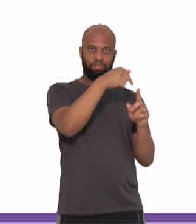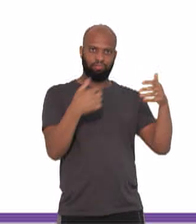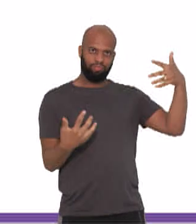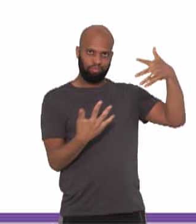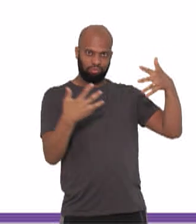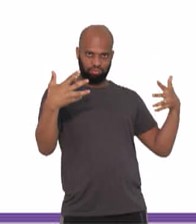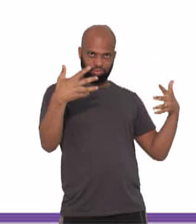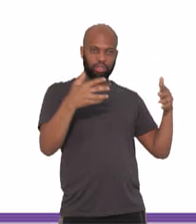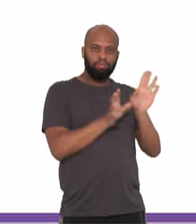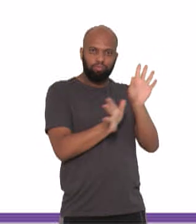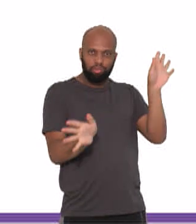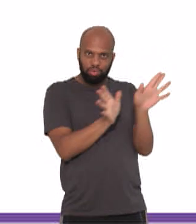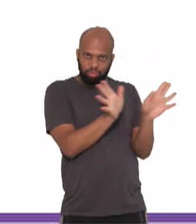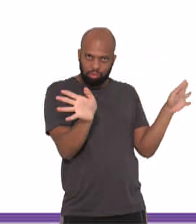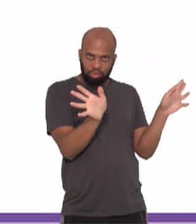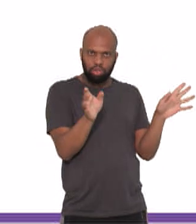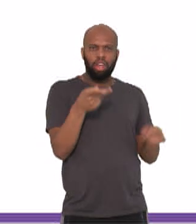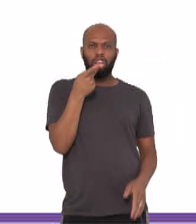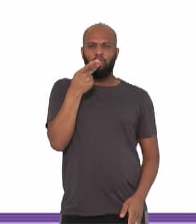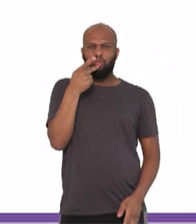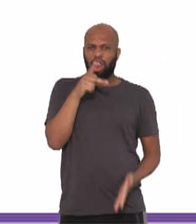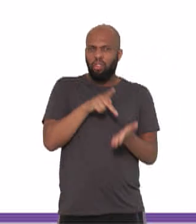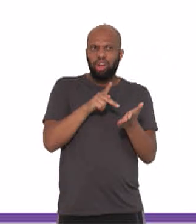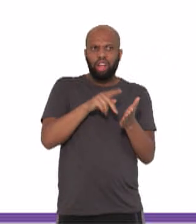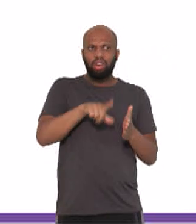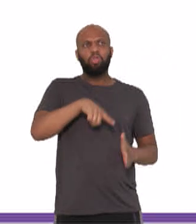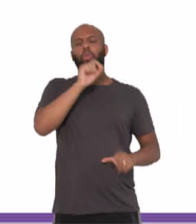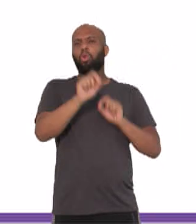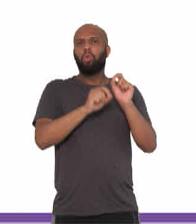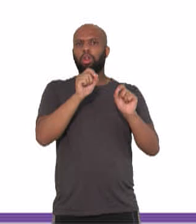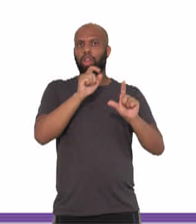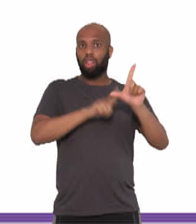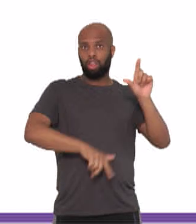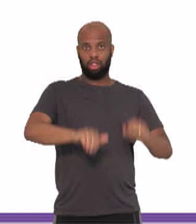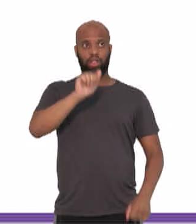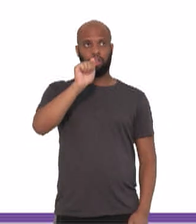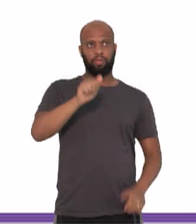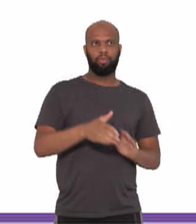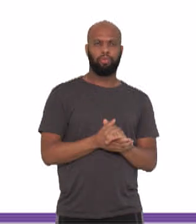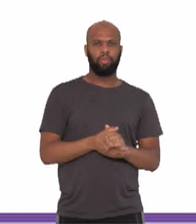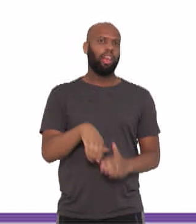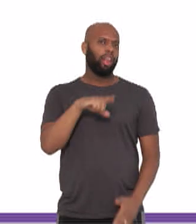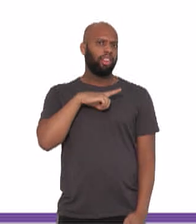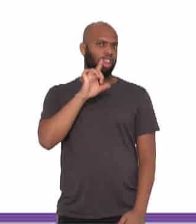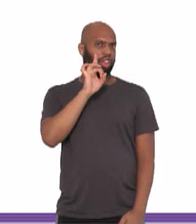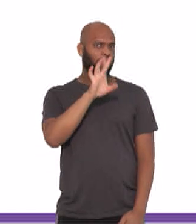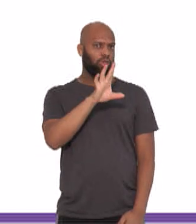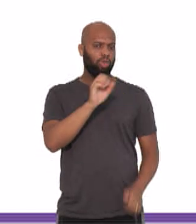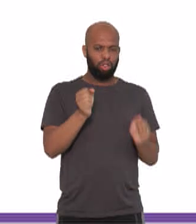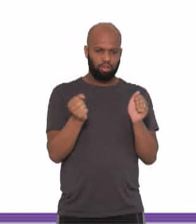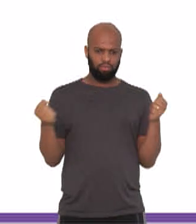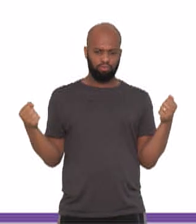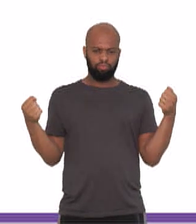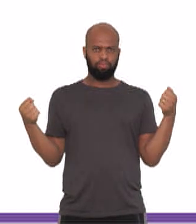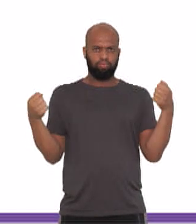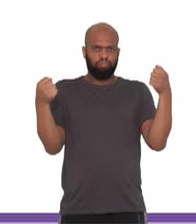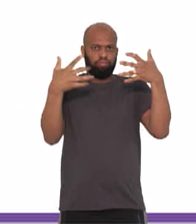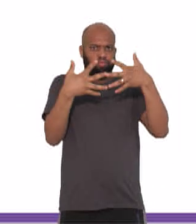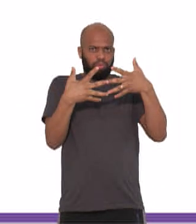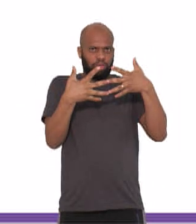Sobre esse campo, é correto afirmar que: letra A. Só existirá um campo elétrico em torno de